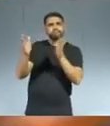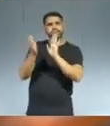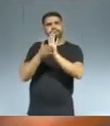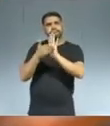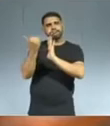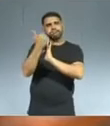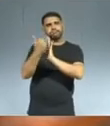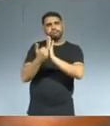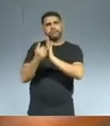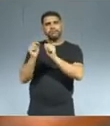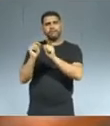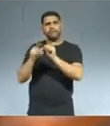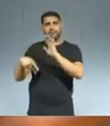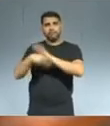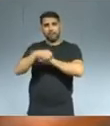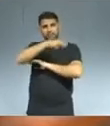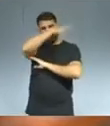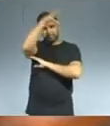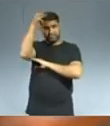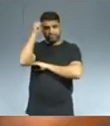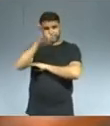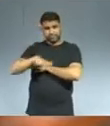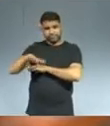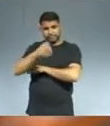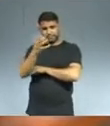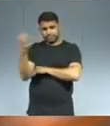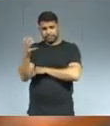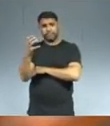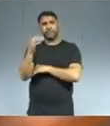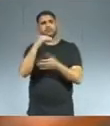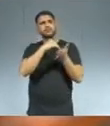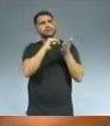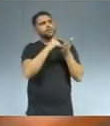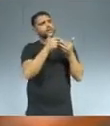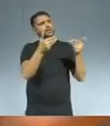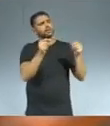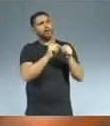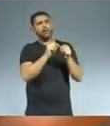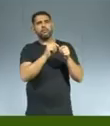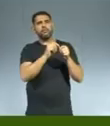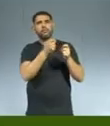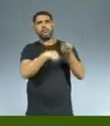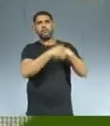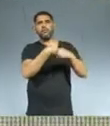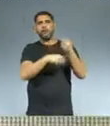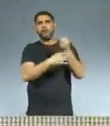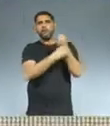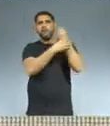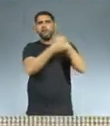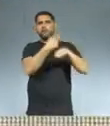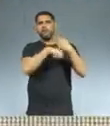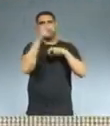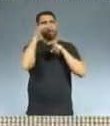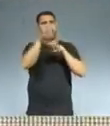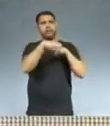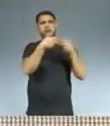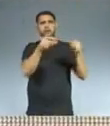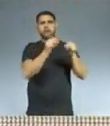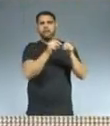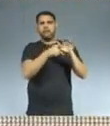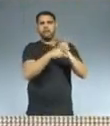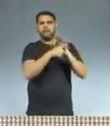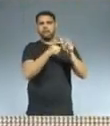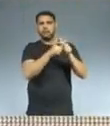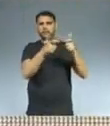está realizando pela nossa Amazônia o secretário O agronegócio no Brasil ele apresenta um crescimento